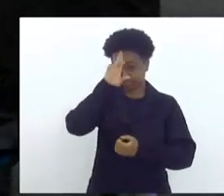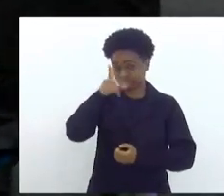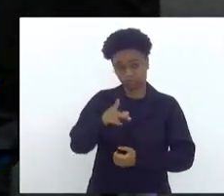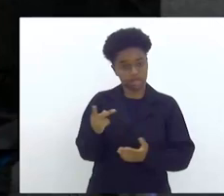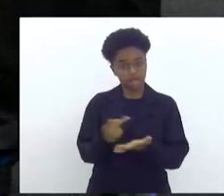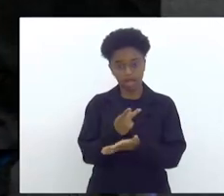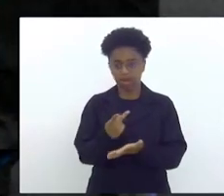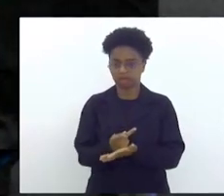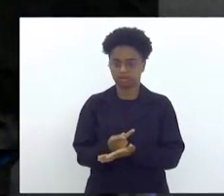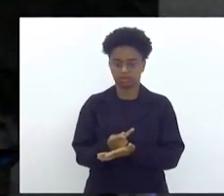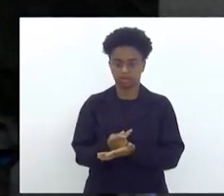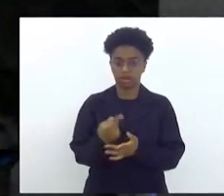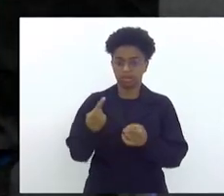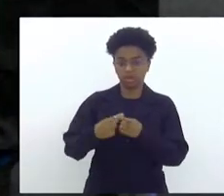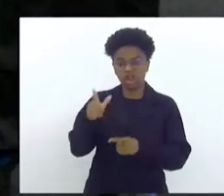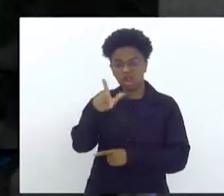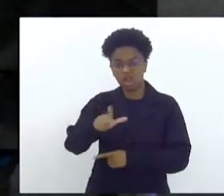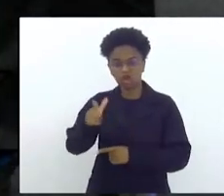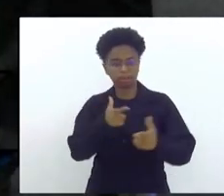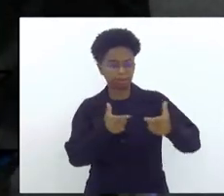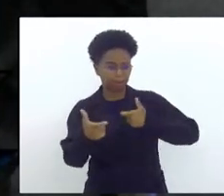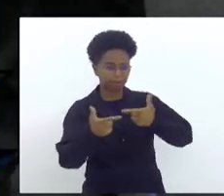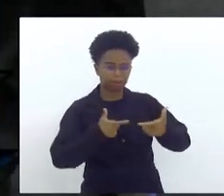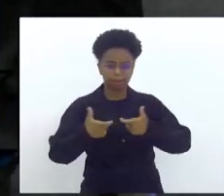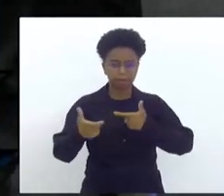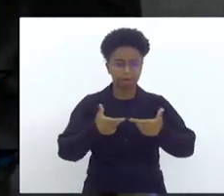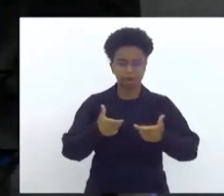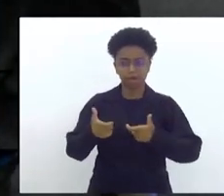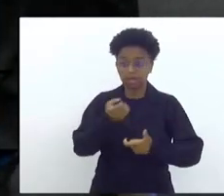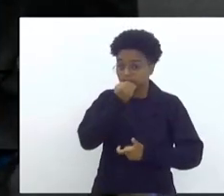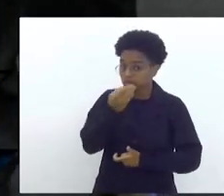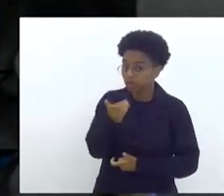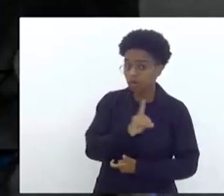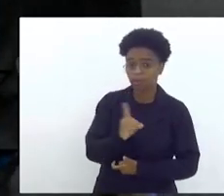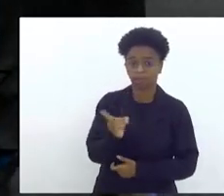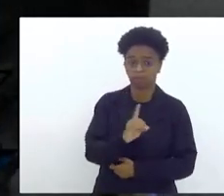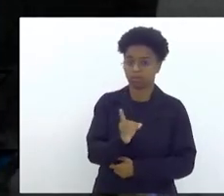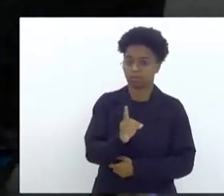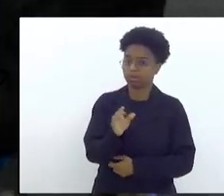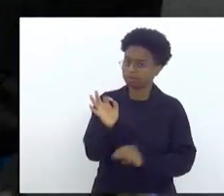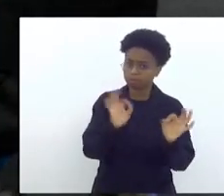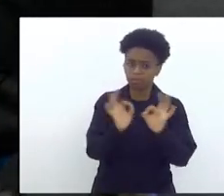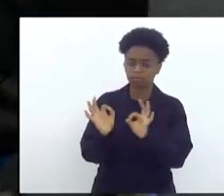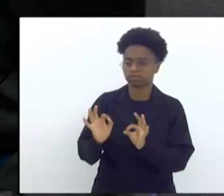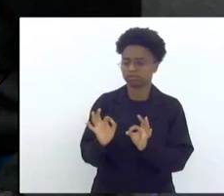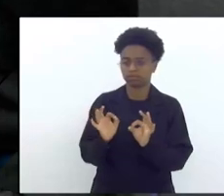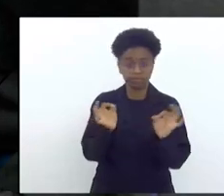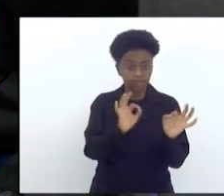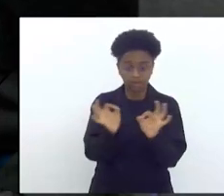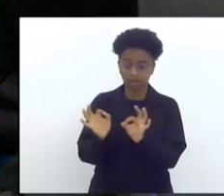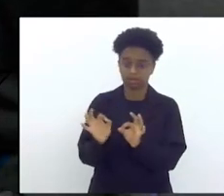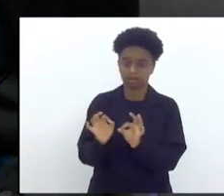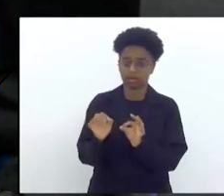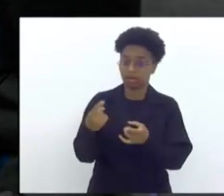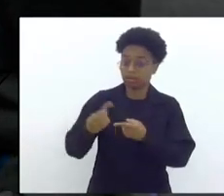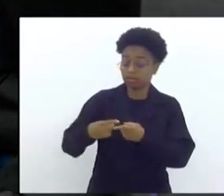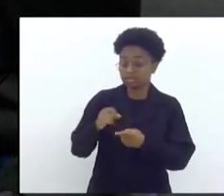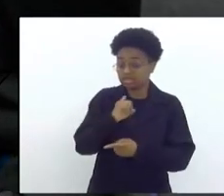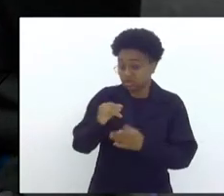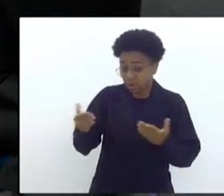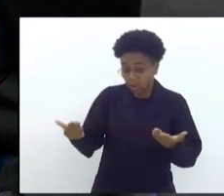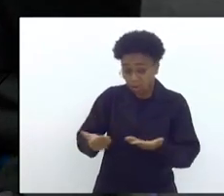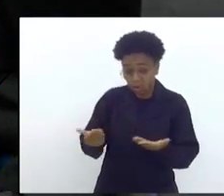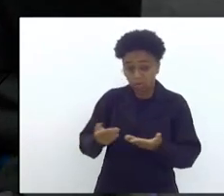equivocada essa lógica de guerra de confronto não é boa para ninguém para ninguém porque se hoje